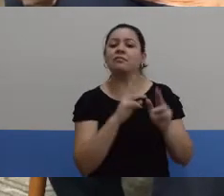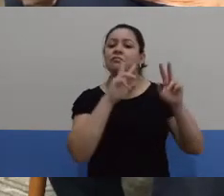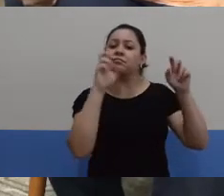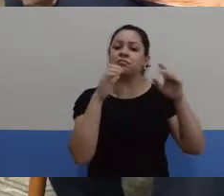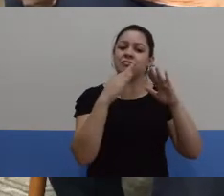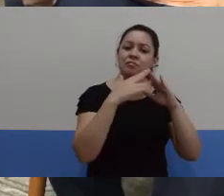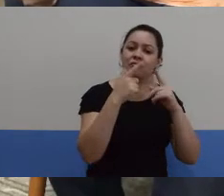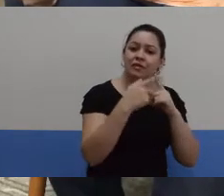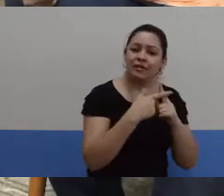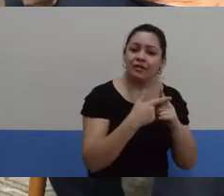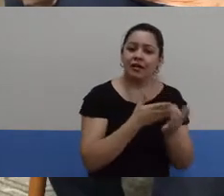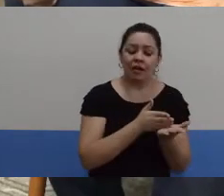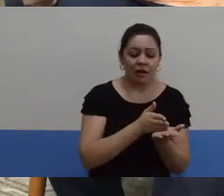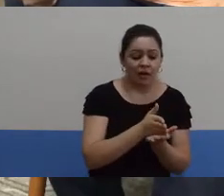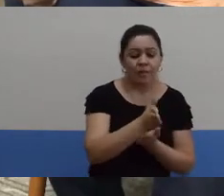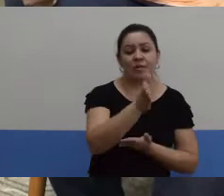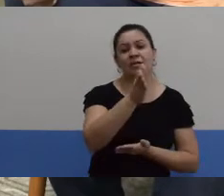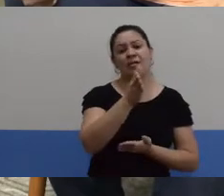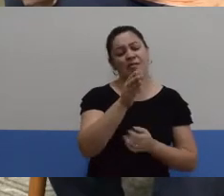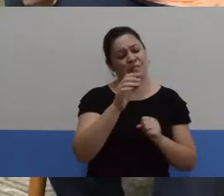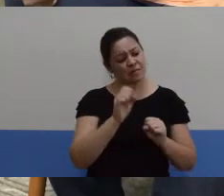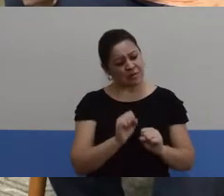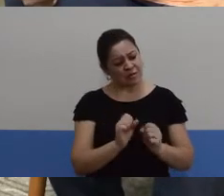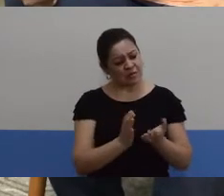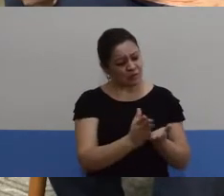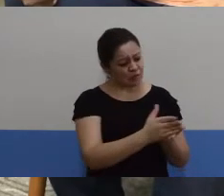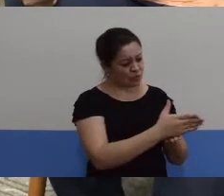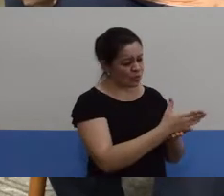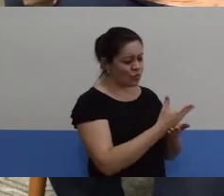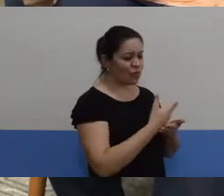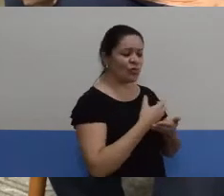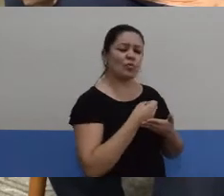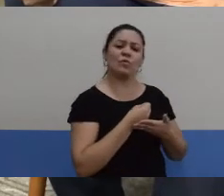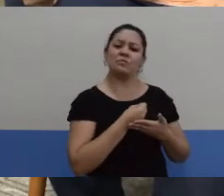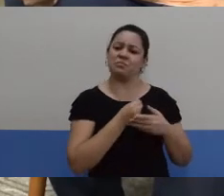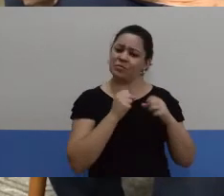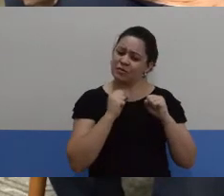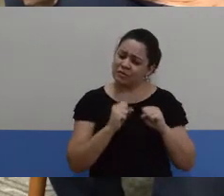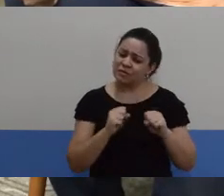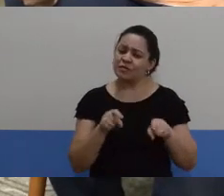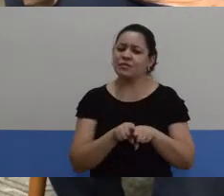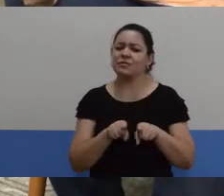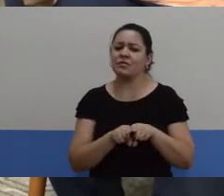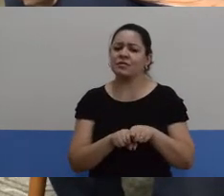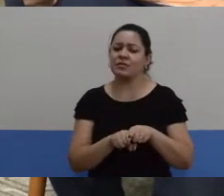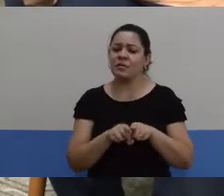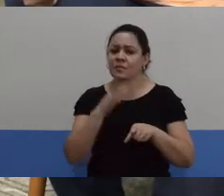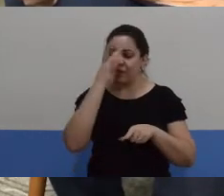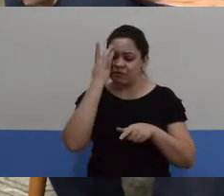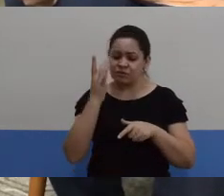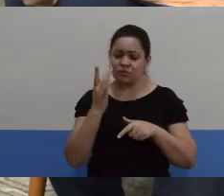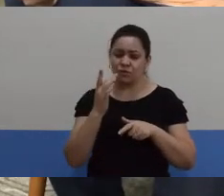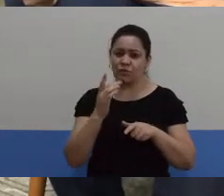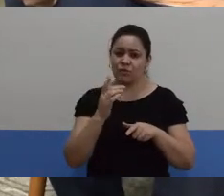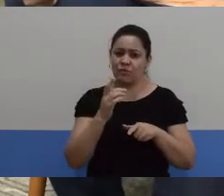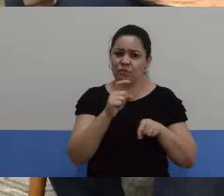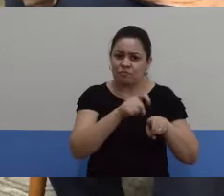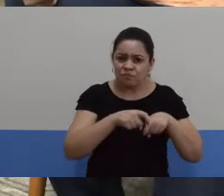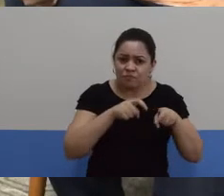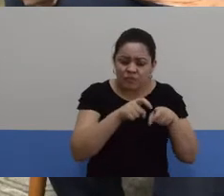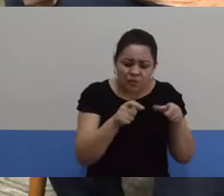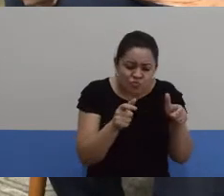igreja, a caminhada da igreja? De repente a gente pode colher alguns frutos daí também, né? O pequeno produtor, aquele que está lá